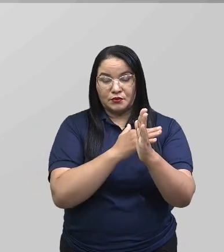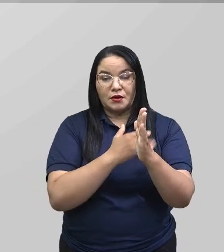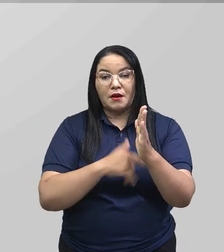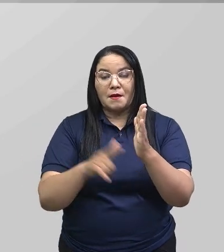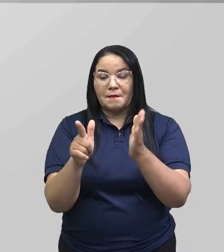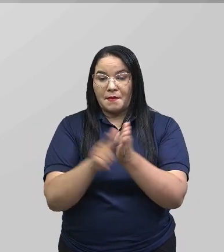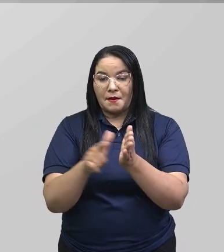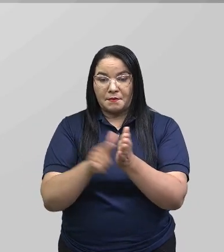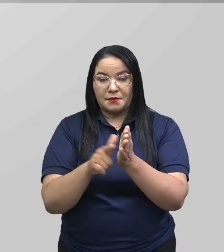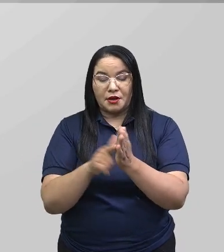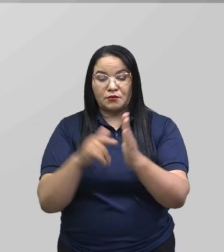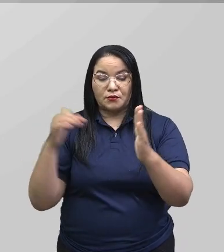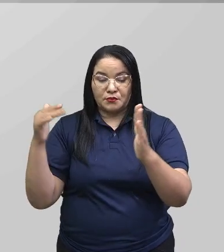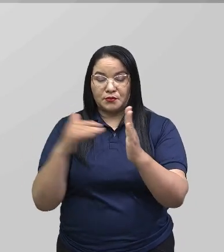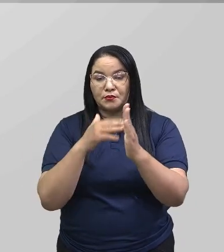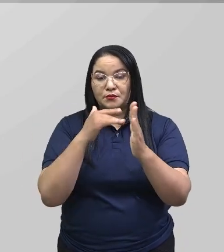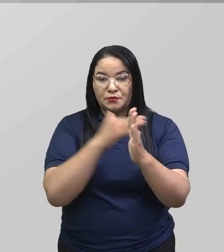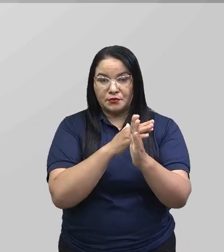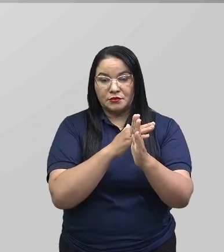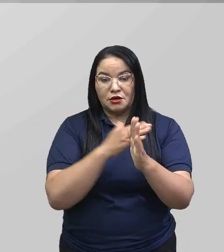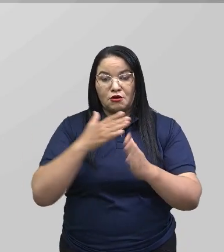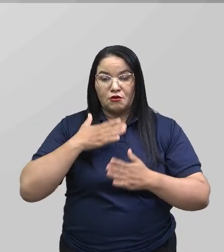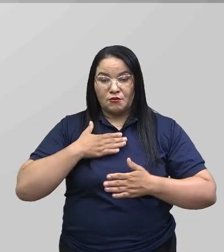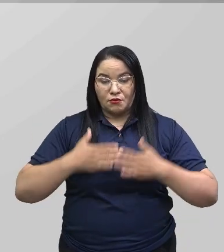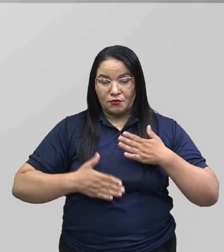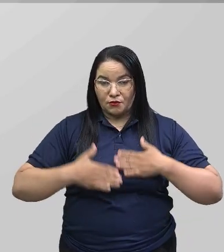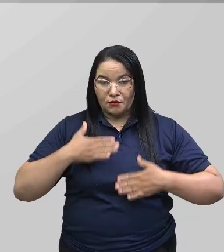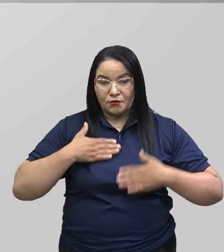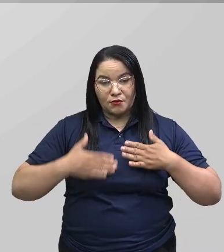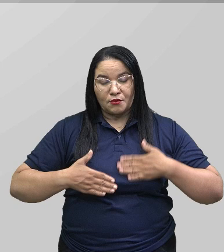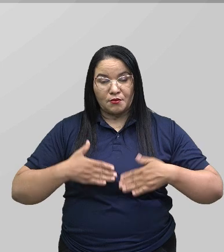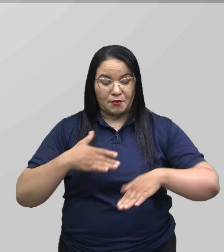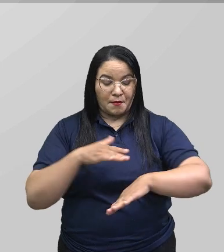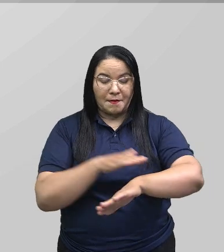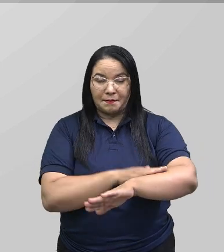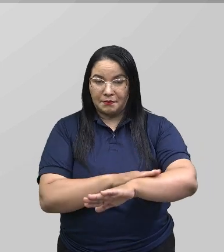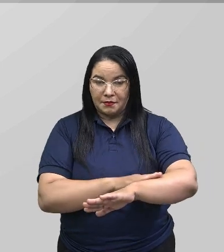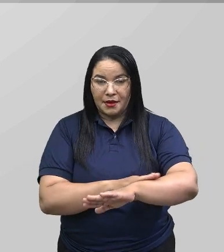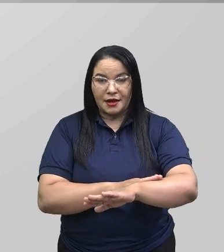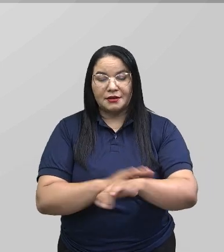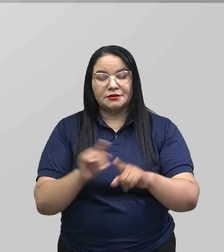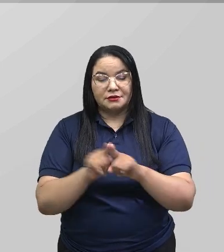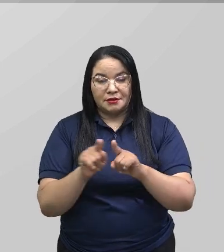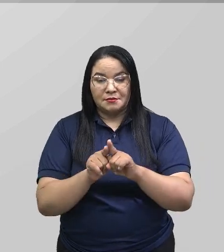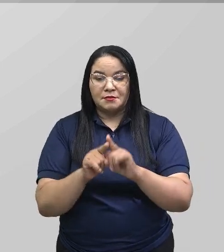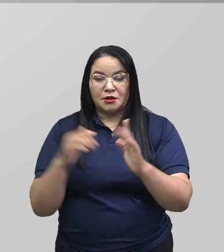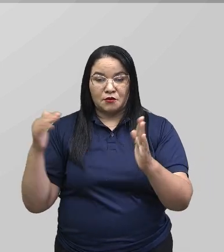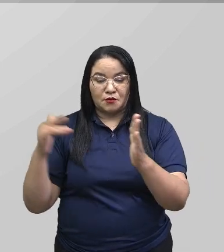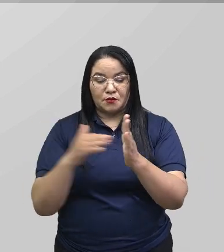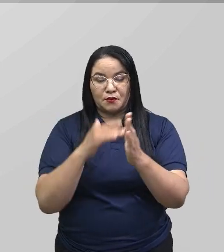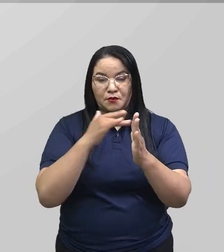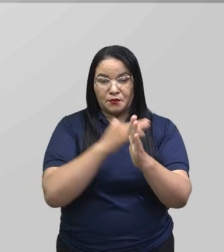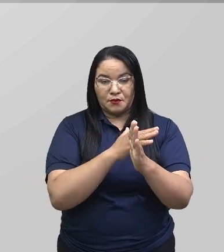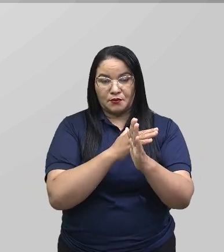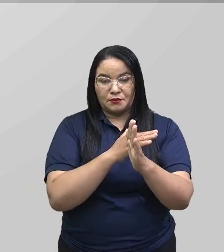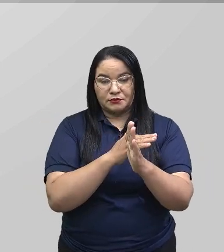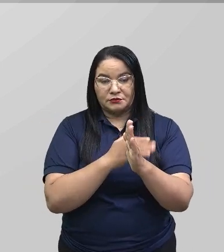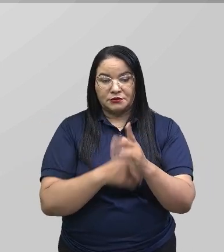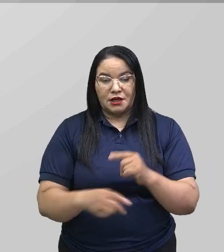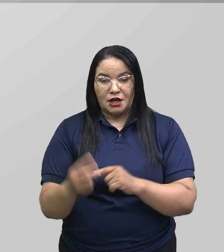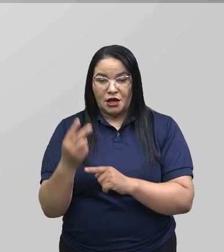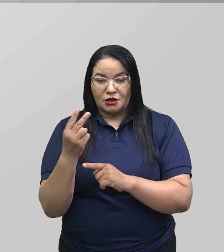pelo papel e ela pode penetrar até um pouquinho da nossa pele. Aí, as duas últimas já são